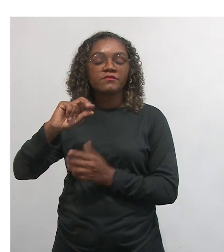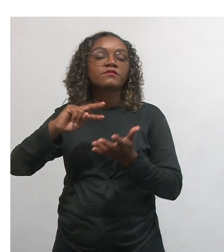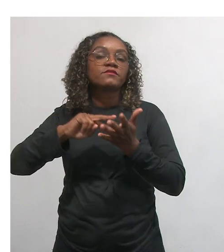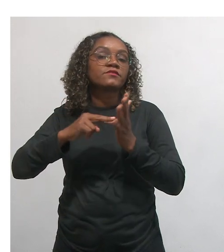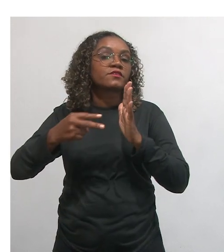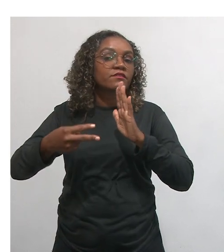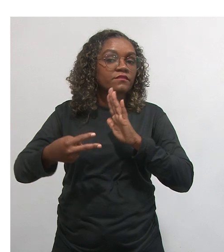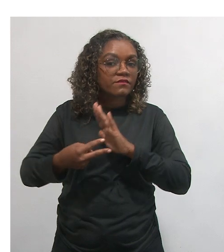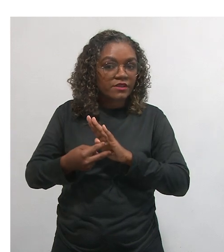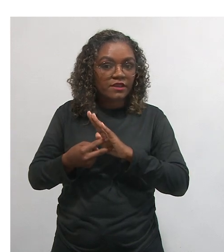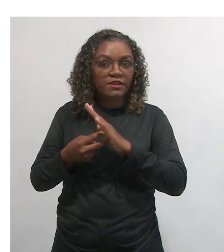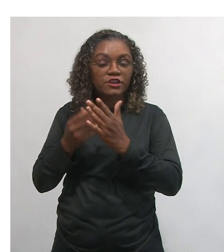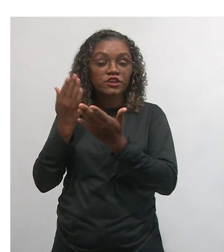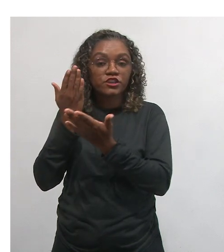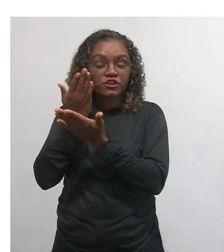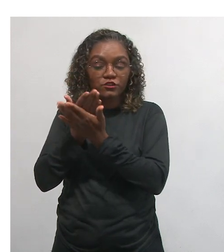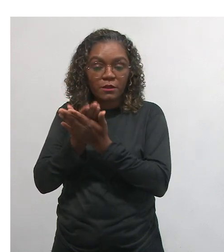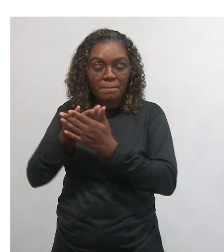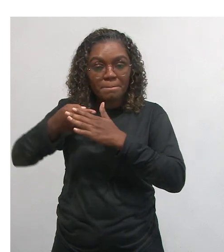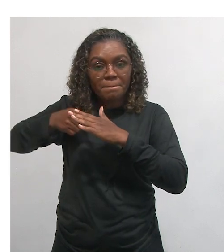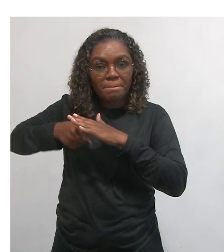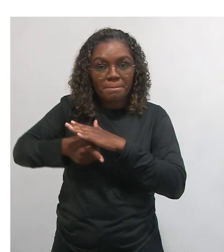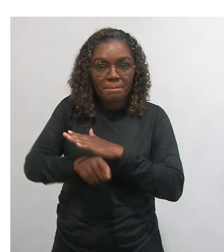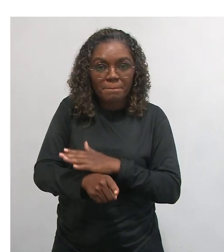Vamos lá então